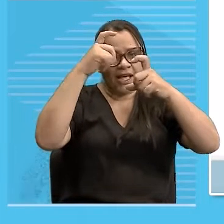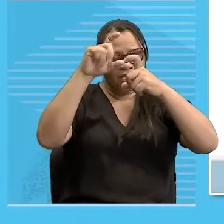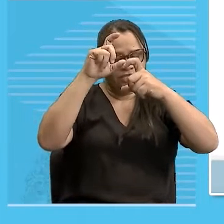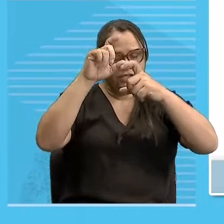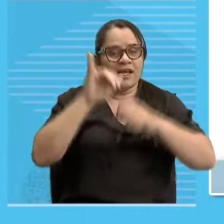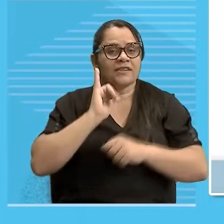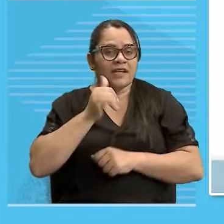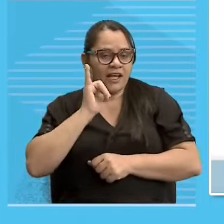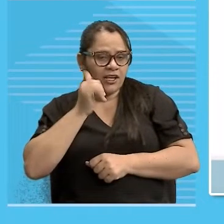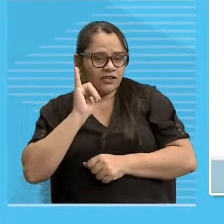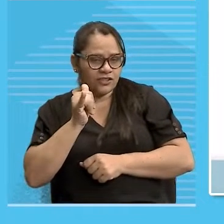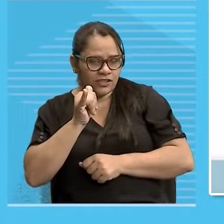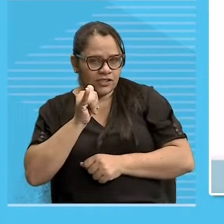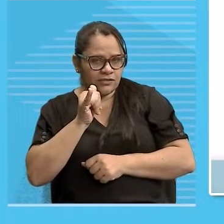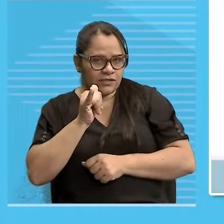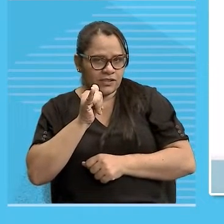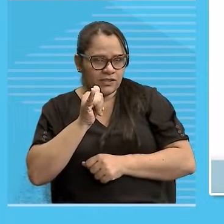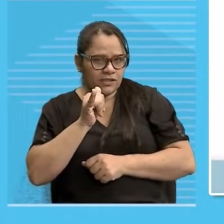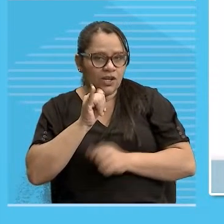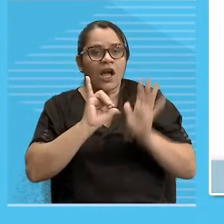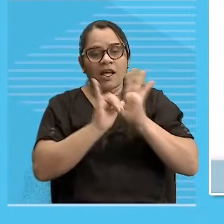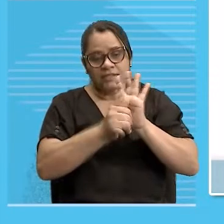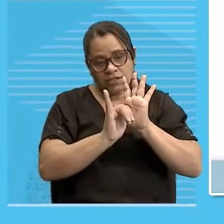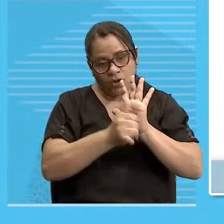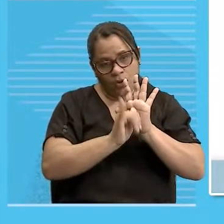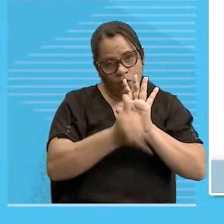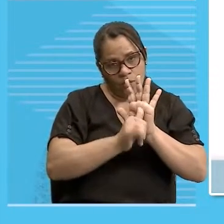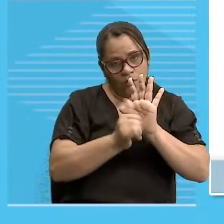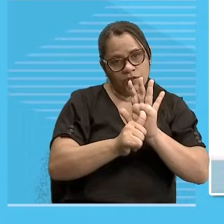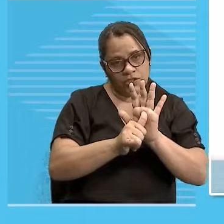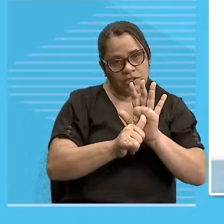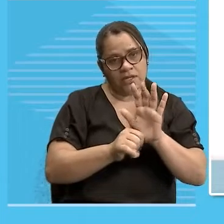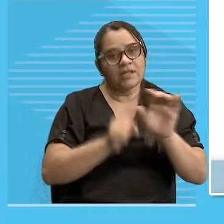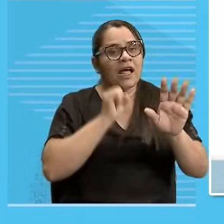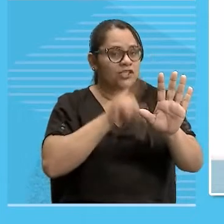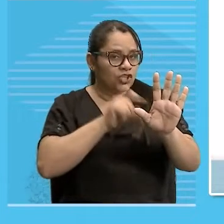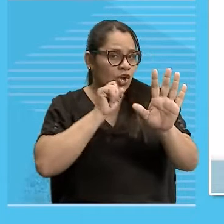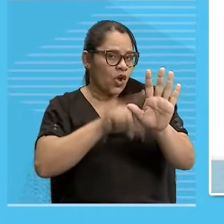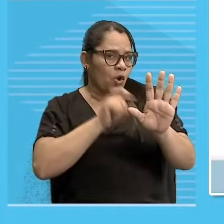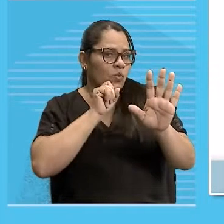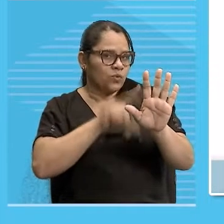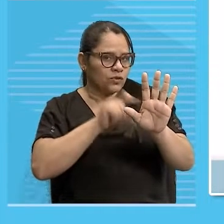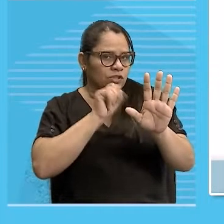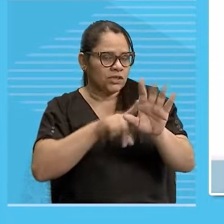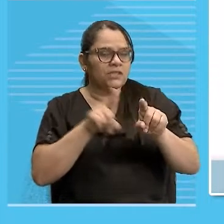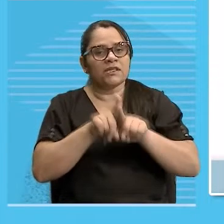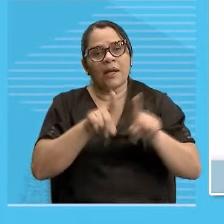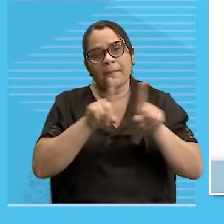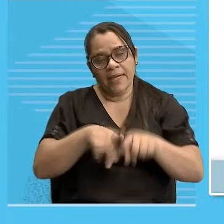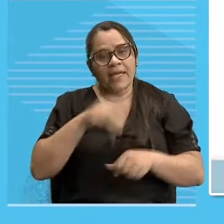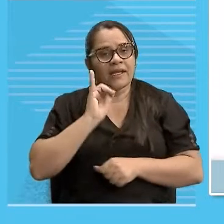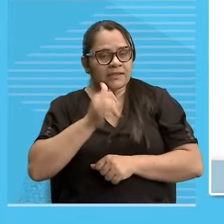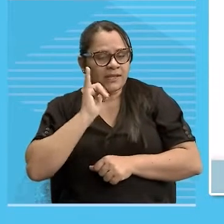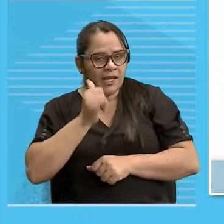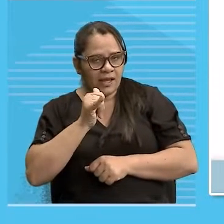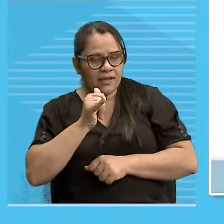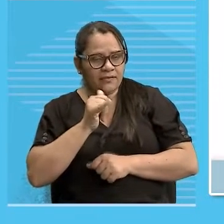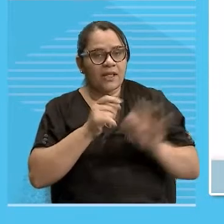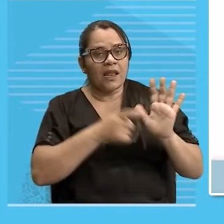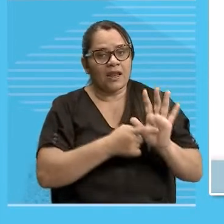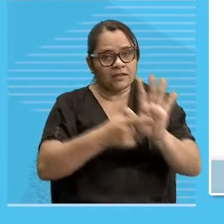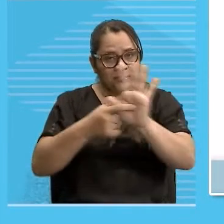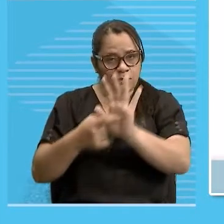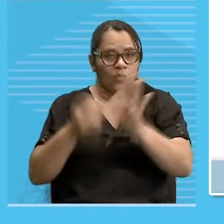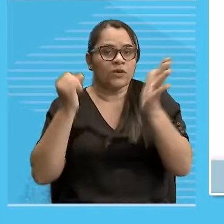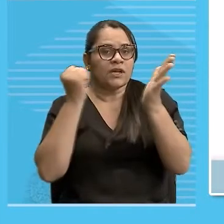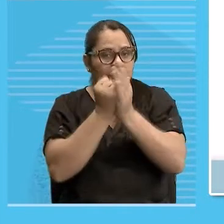especial, fábula, crônicas, algumas crônicas, né, contos. Elas revelam as chamadas